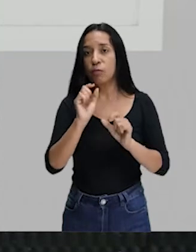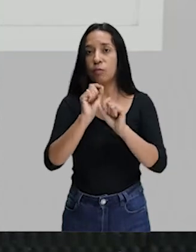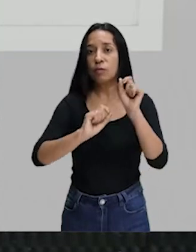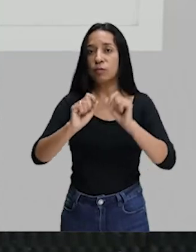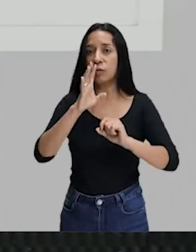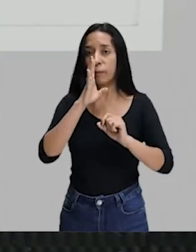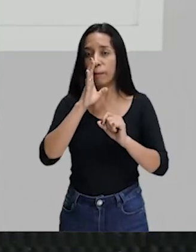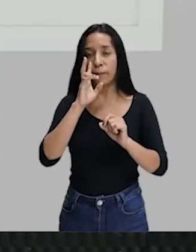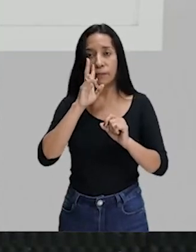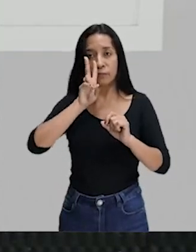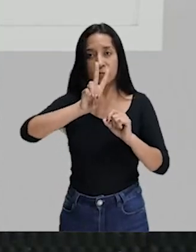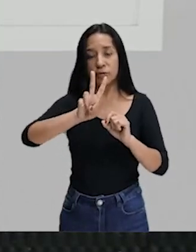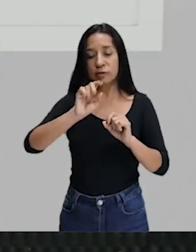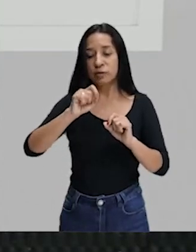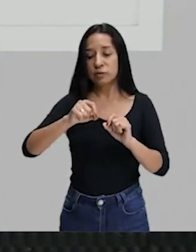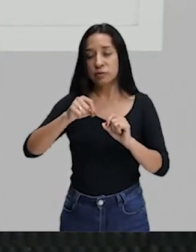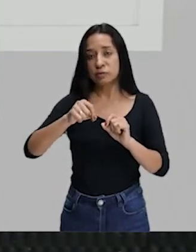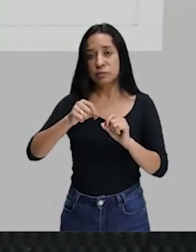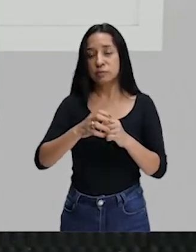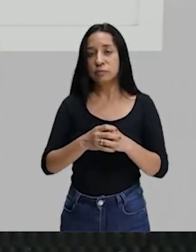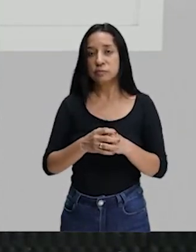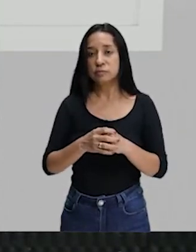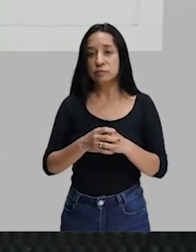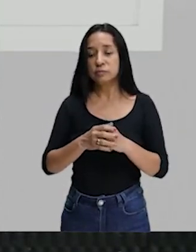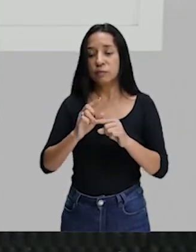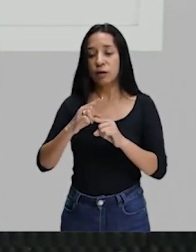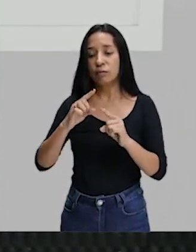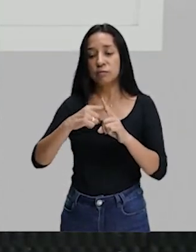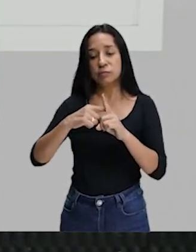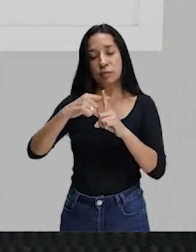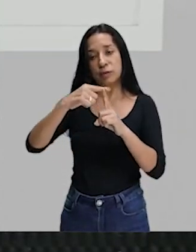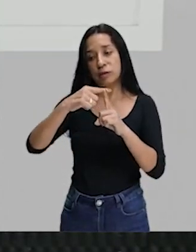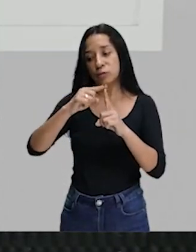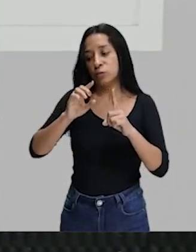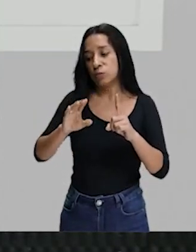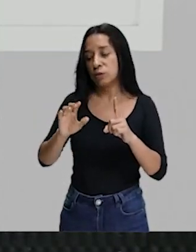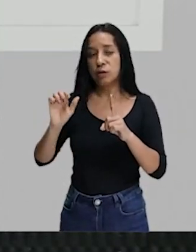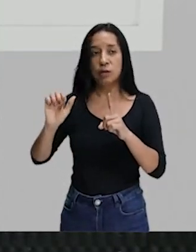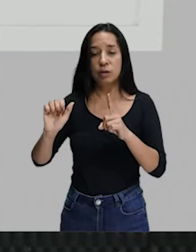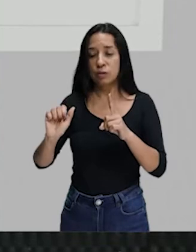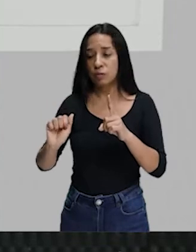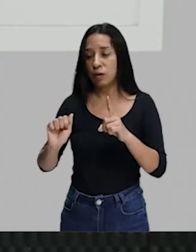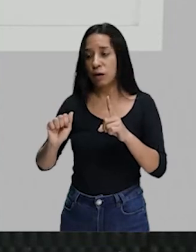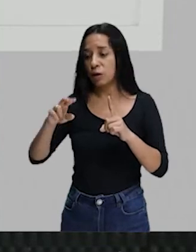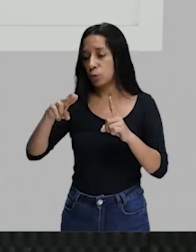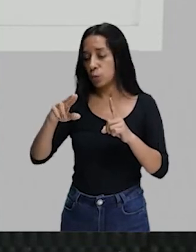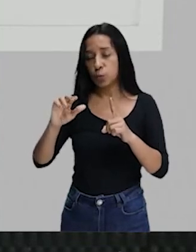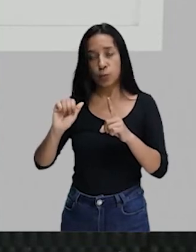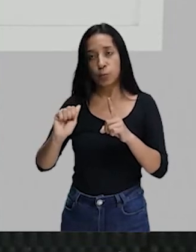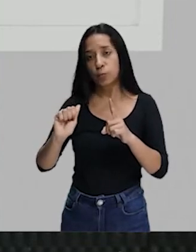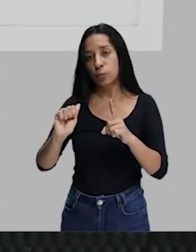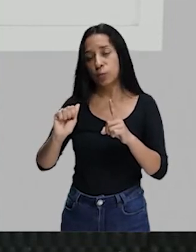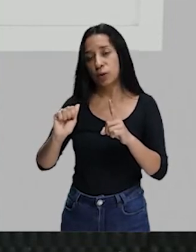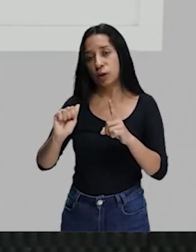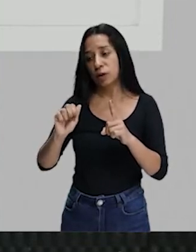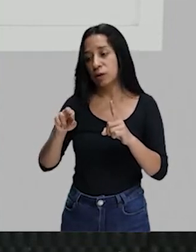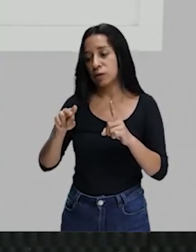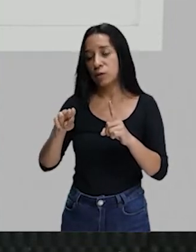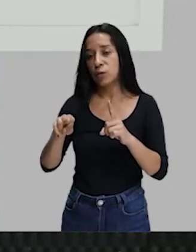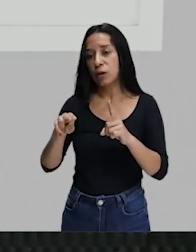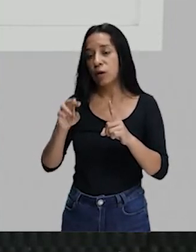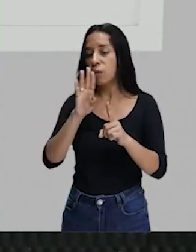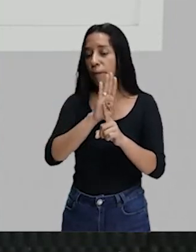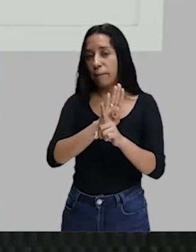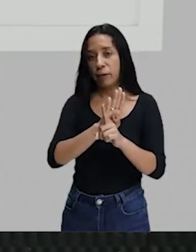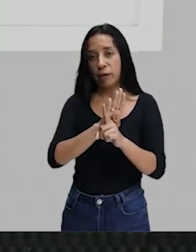vamos perceber aqui com essa condução é que a temperatura da extremidade A, ela nunca será igual à temperatura da extremidade B. Ela sempre será